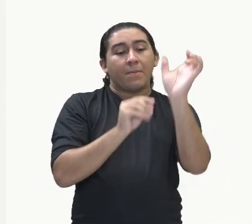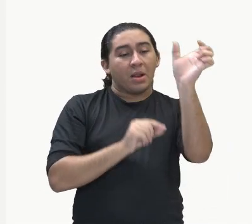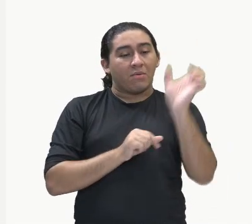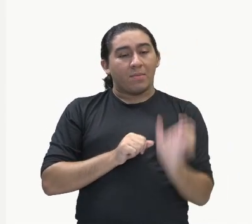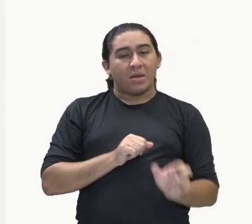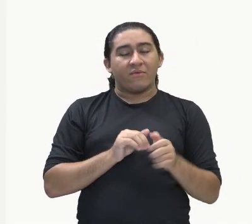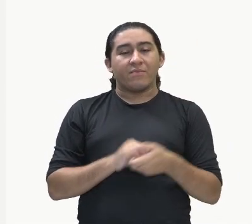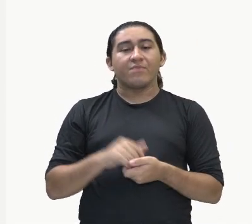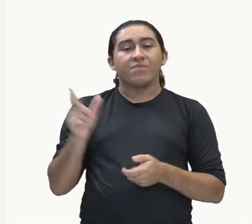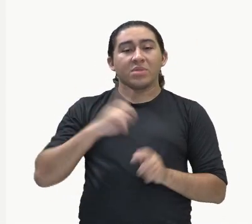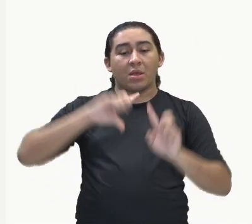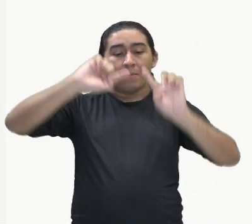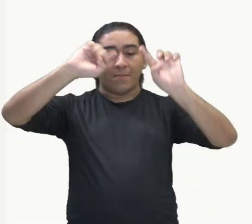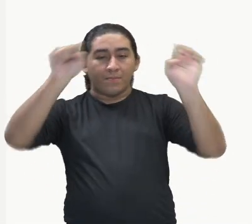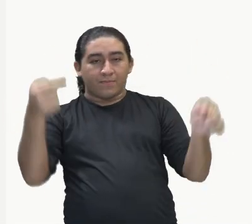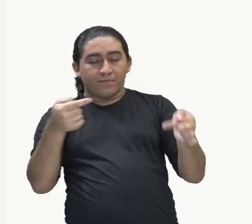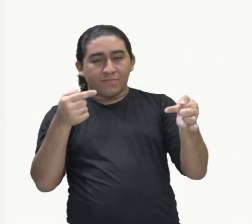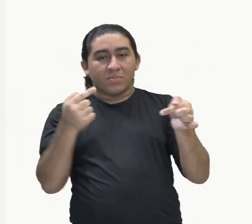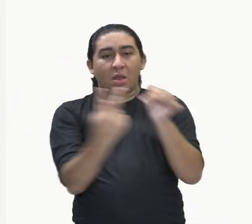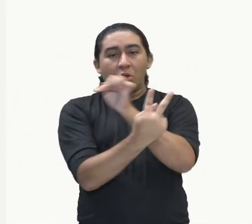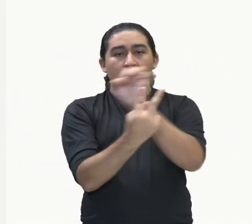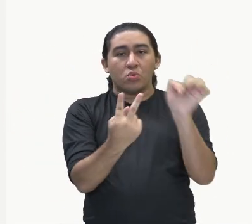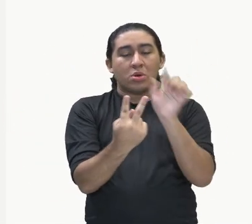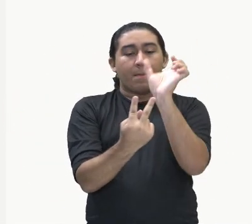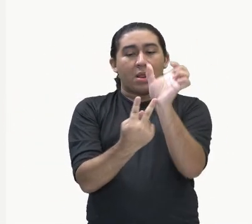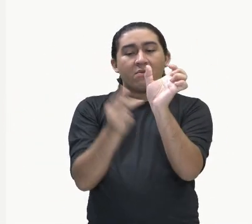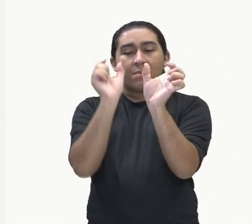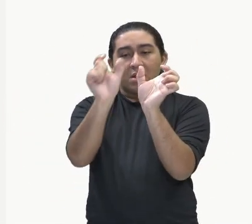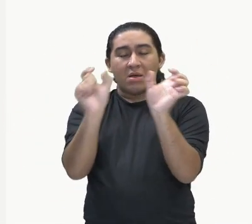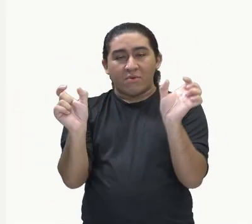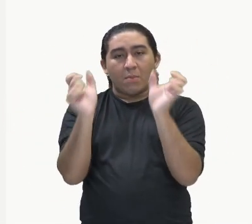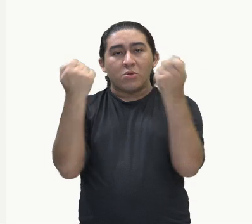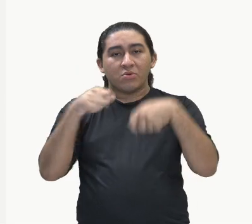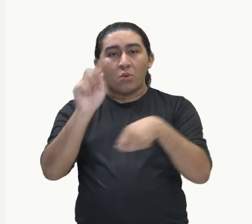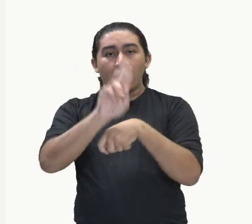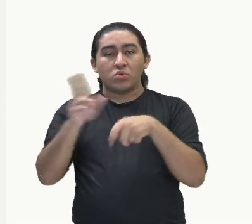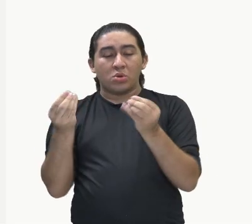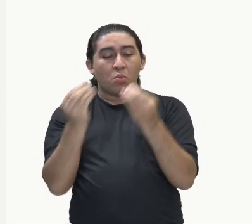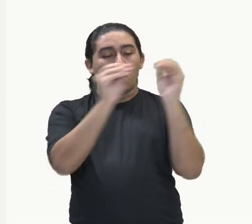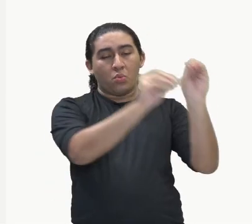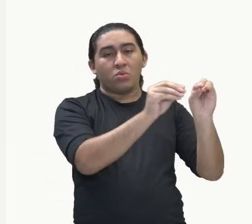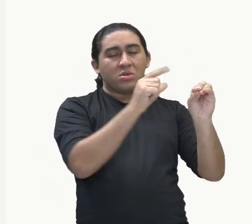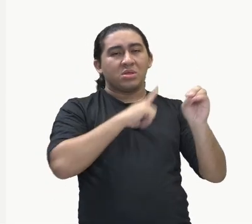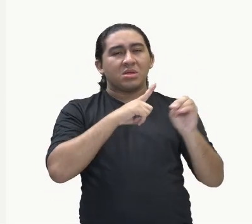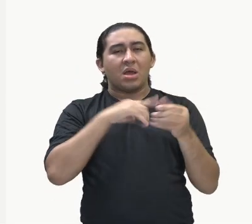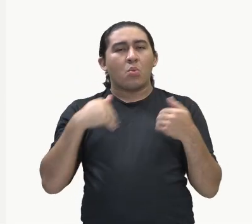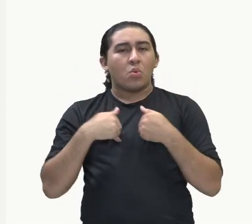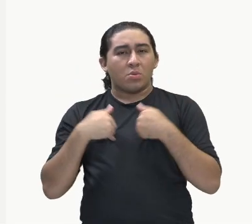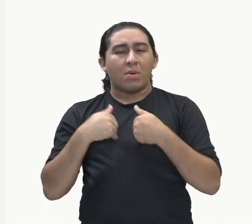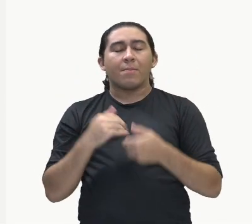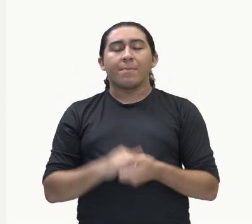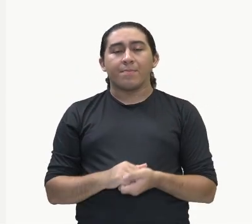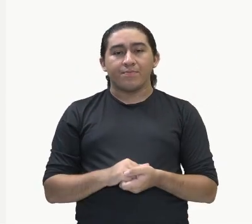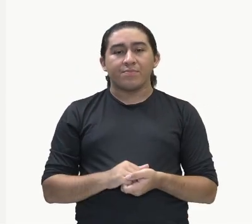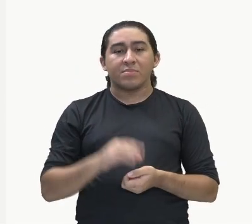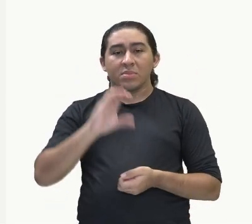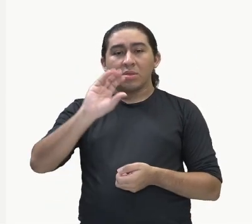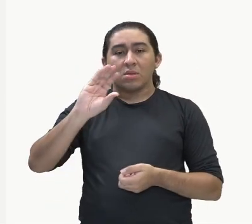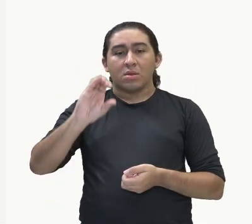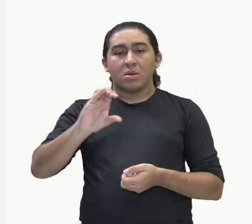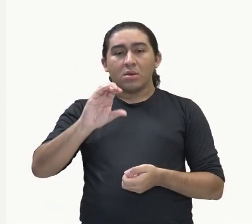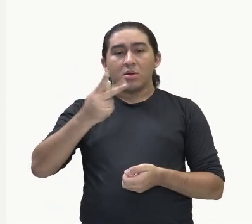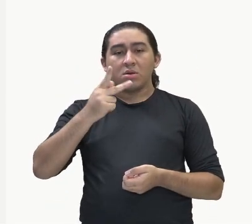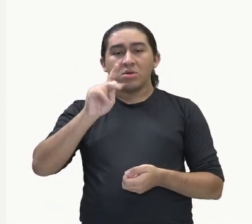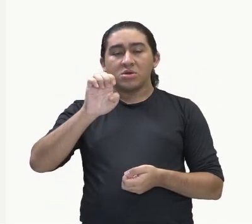elephants, né? Palavra que você já conhece, cheetah. Cheetah é o animal lá da África, né? Ele tem esse nome, né? Cheetah.